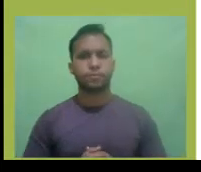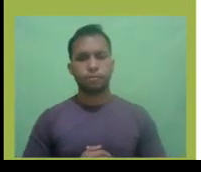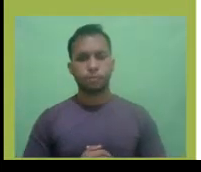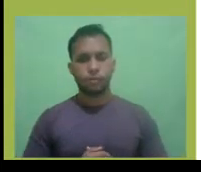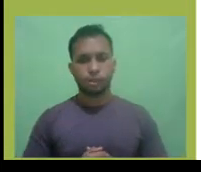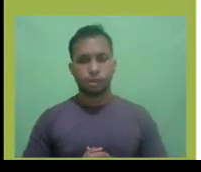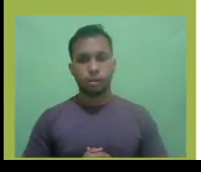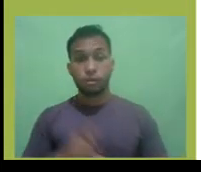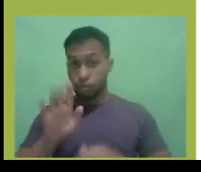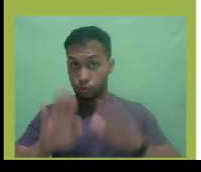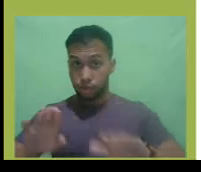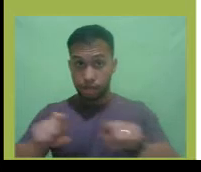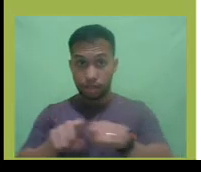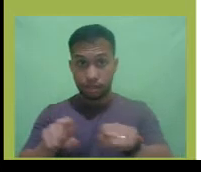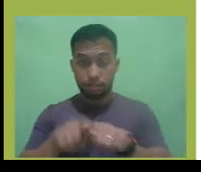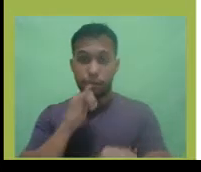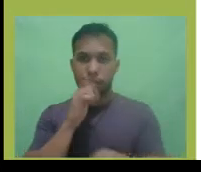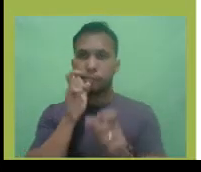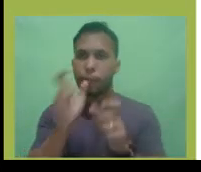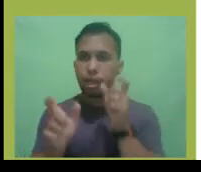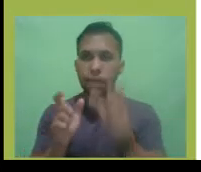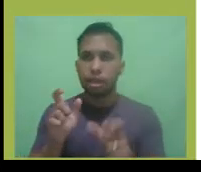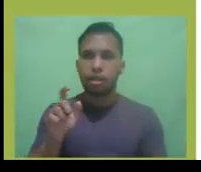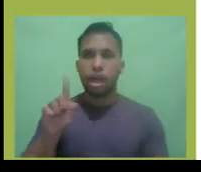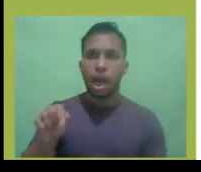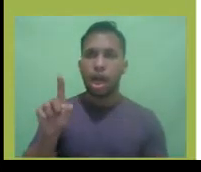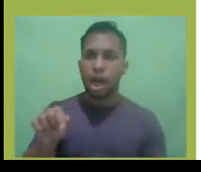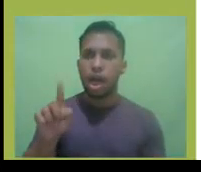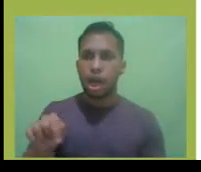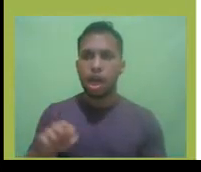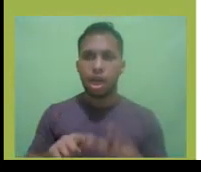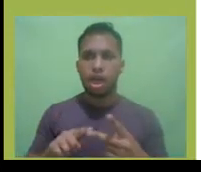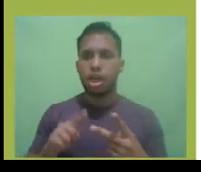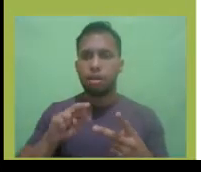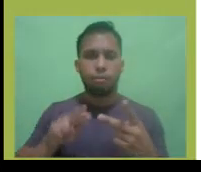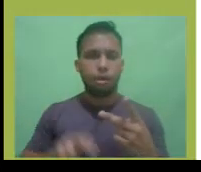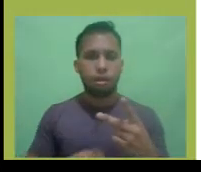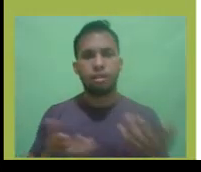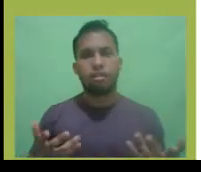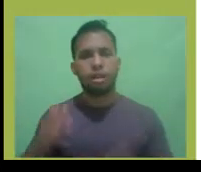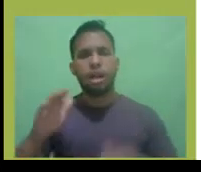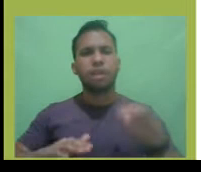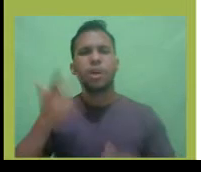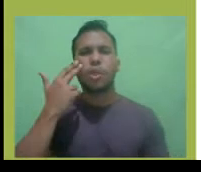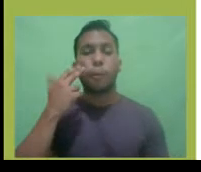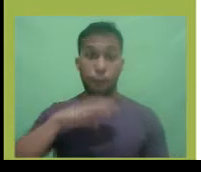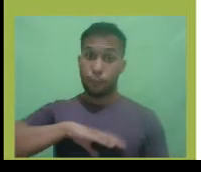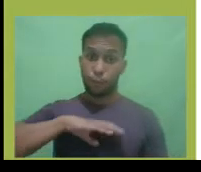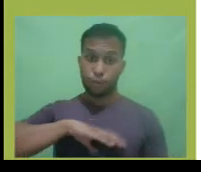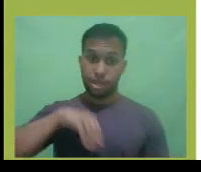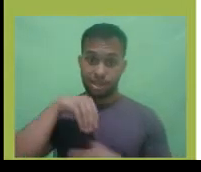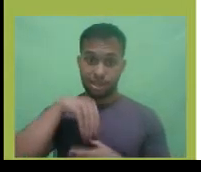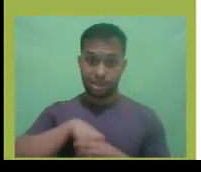E cuidado com os vícios de linguagem. Todos nós temos vícios de linguagem. Comuns são muito